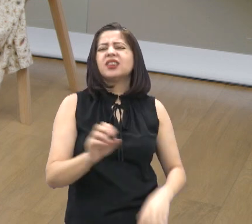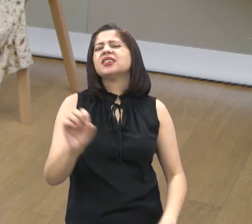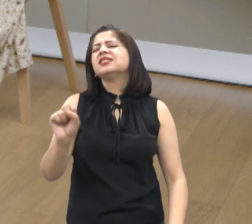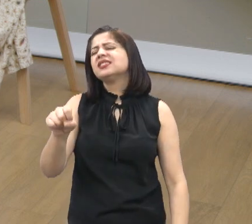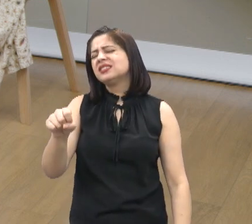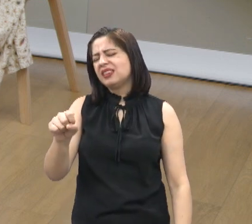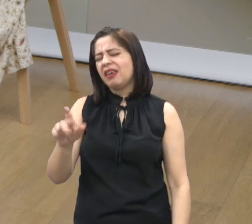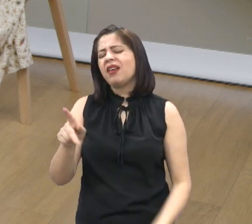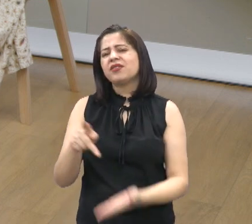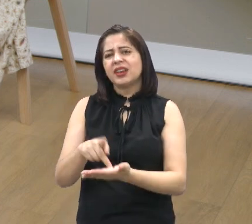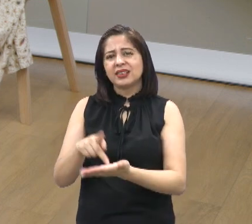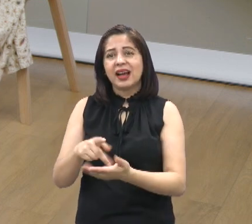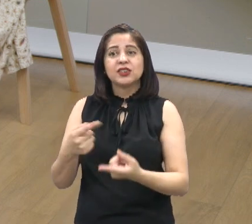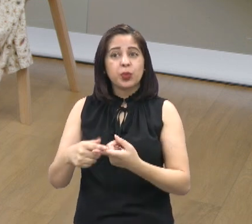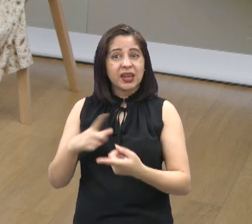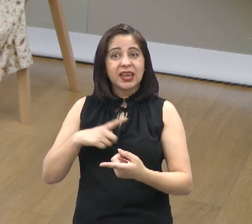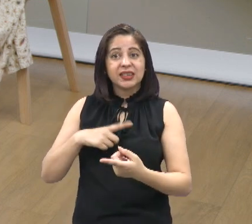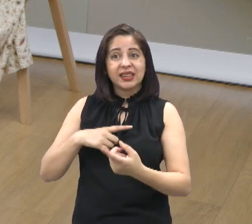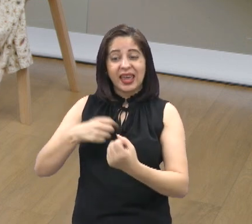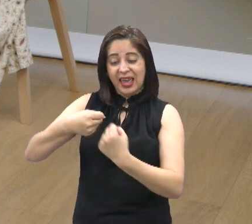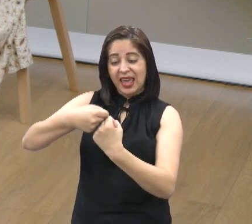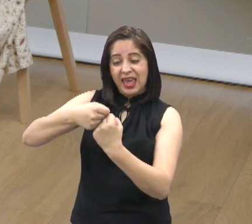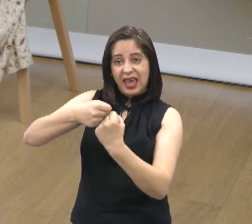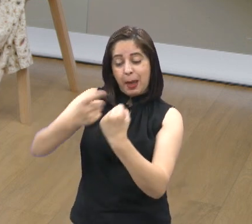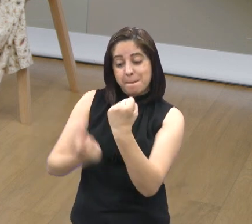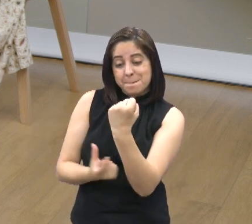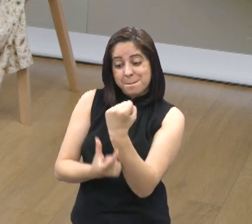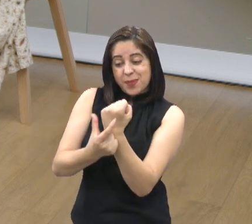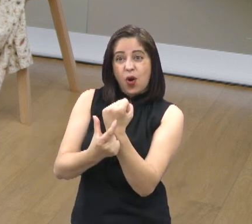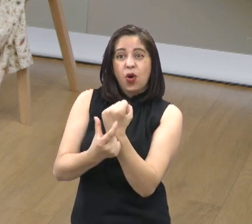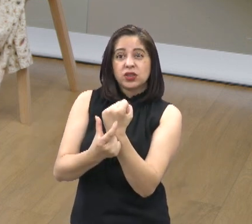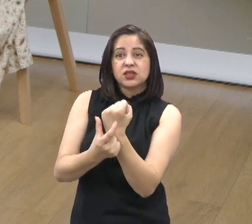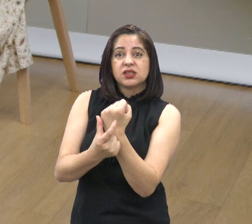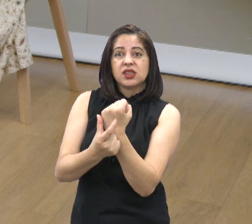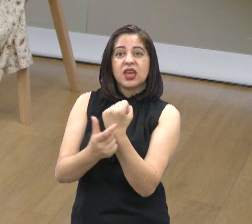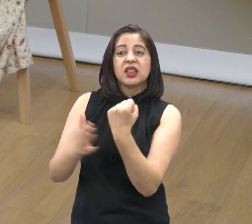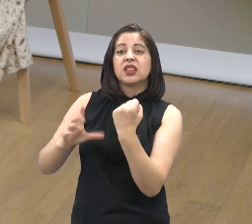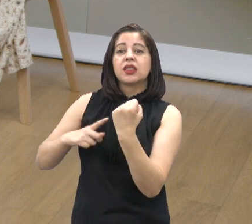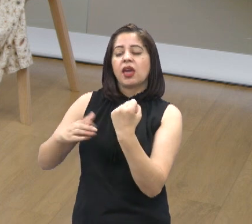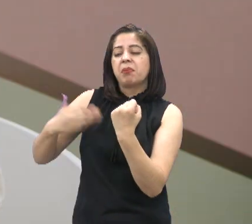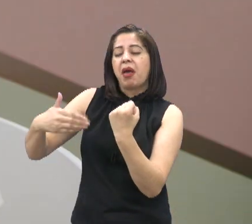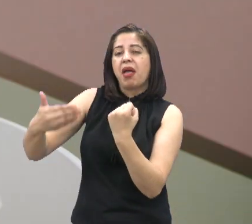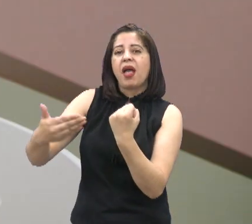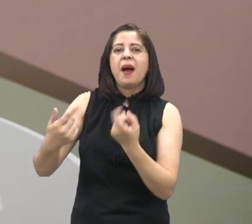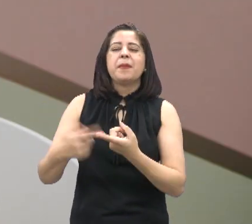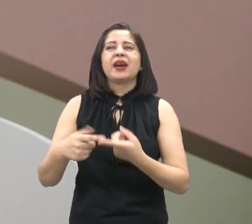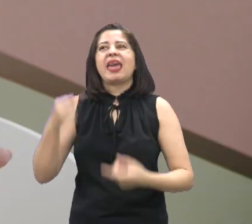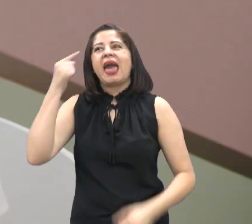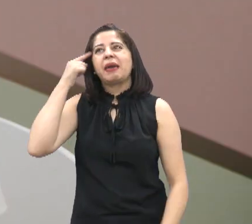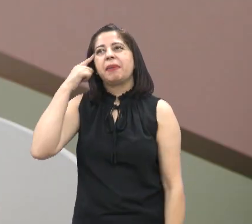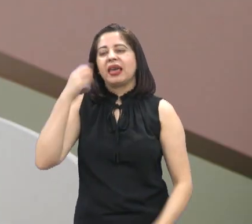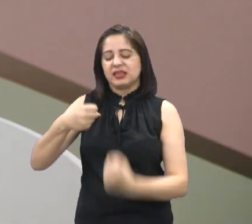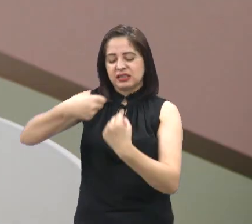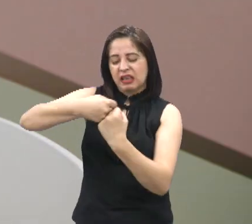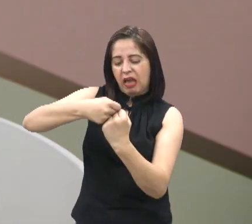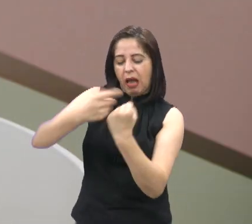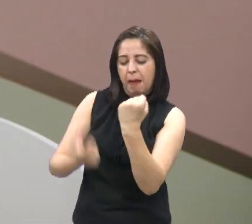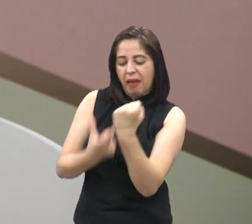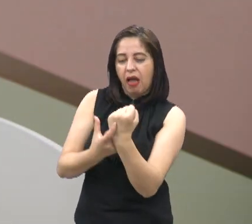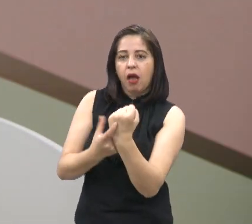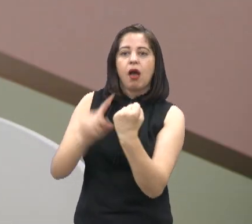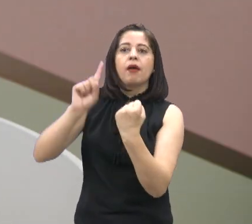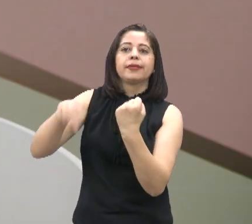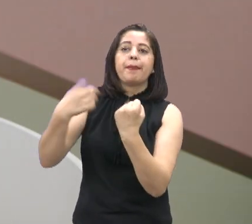existe também próteses que já duram mais tempo, né? Porque também tem aquela questão, eu vou colocar uma prótese, daqui tantos anos eu vou precisar trocar